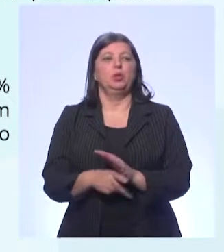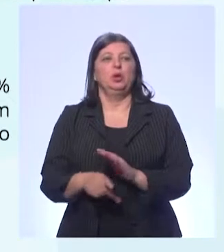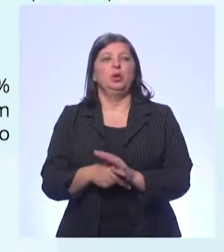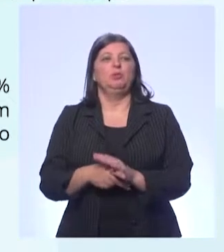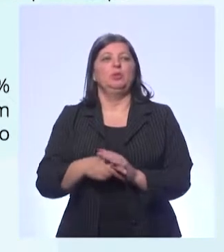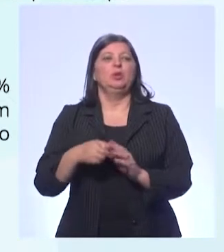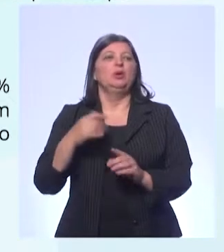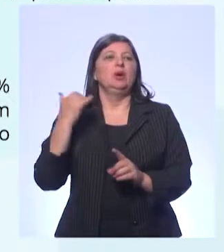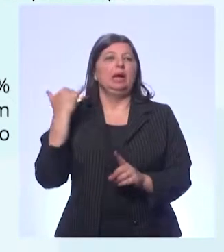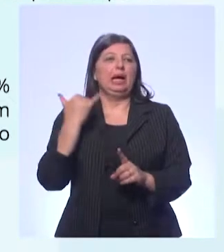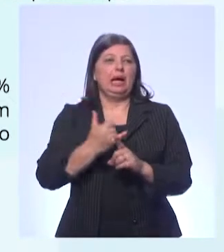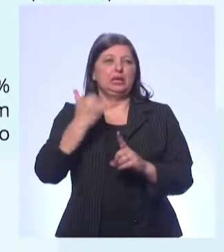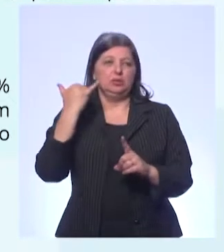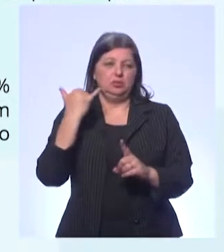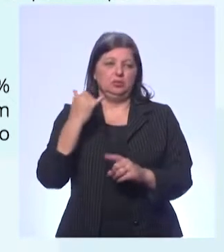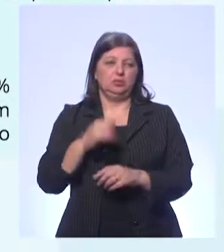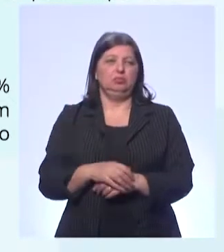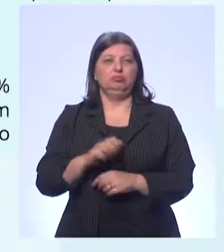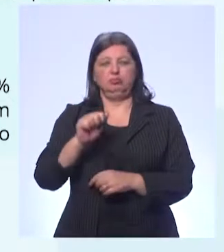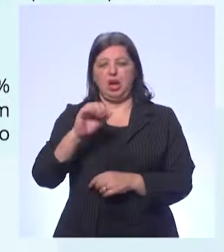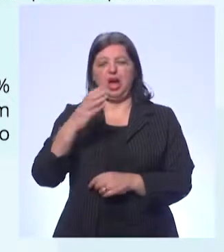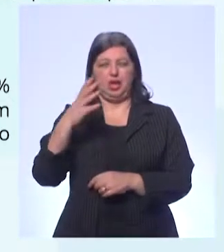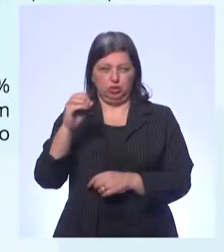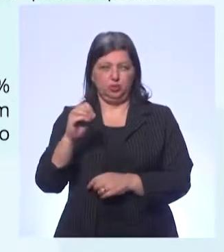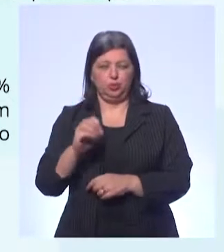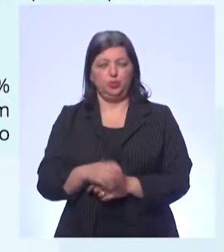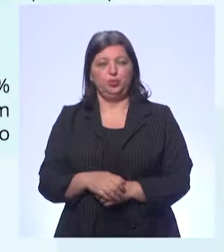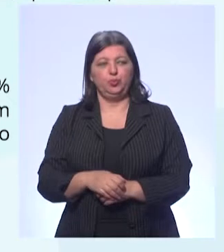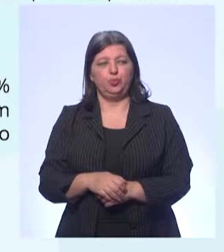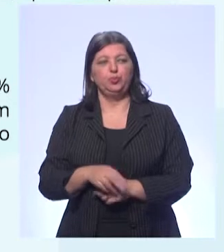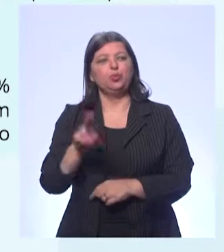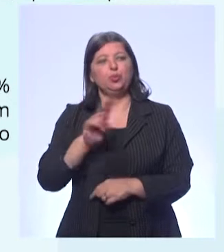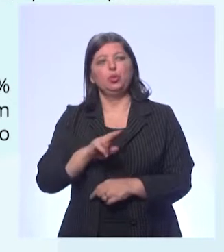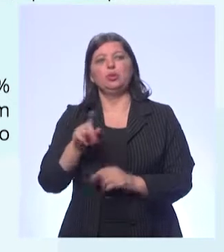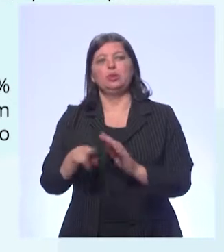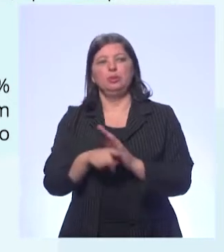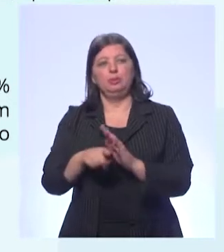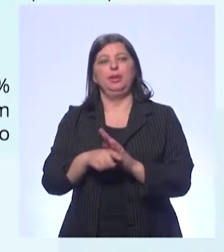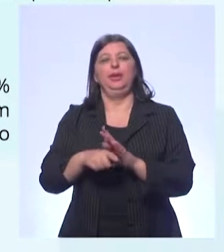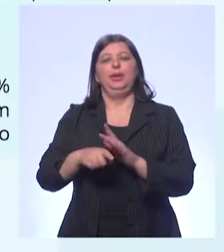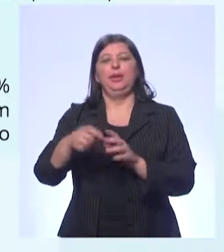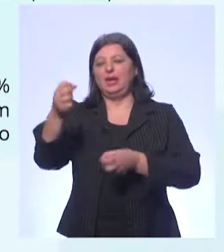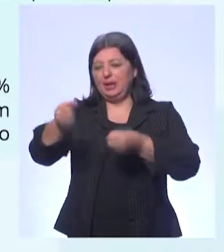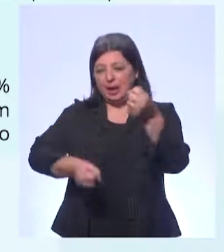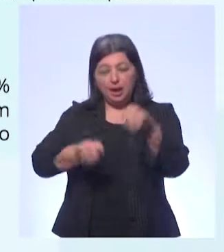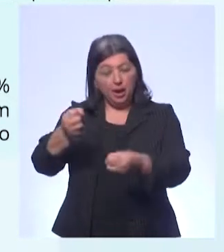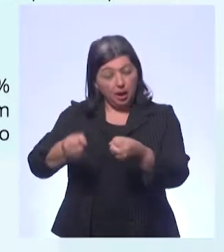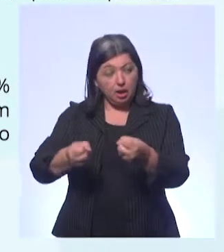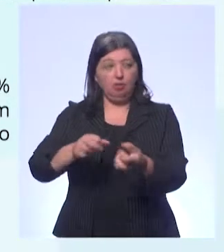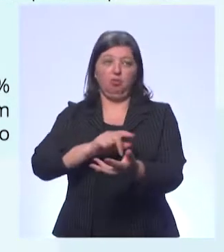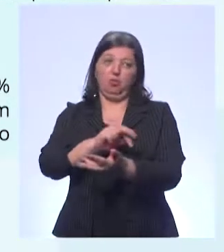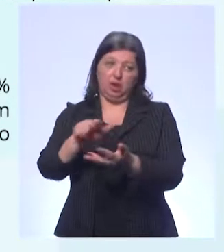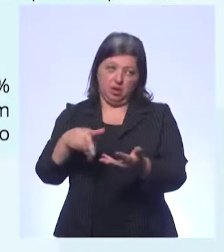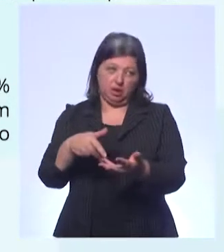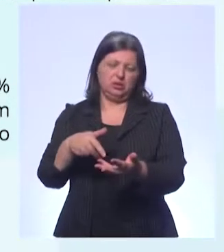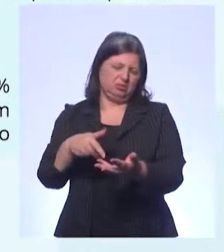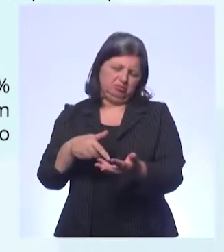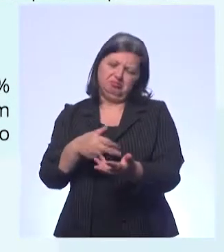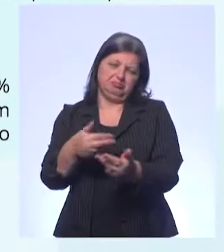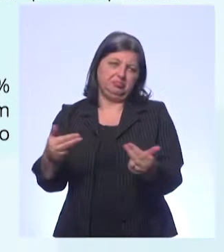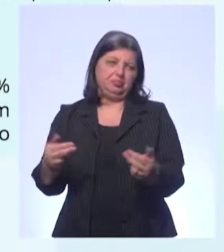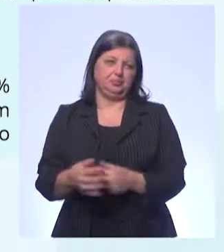na indústria civil, né? E é utilizado para automóveis, para outras várias